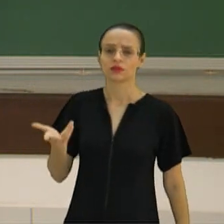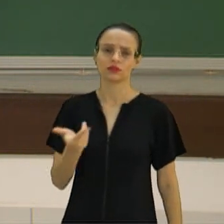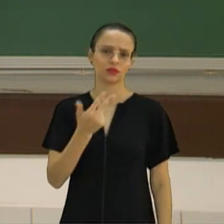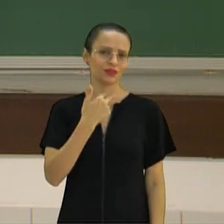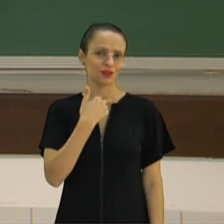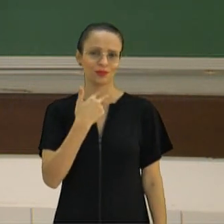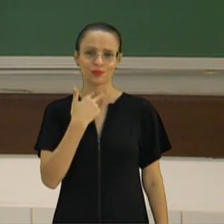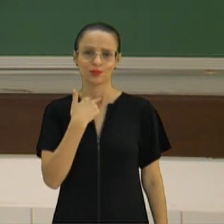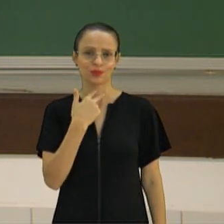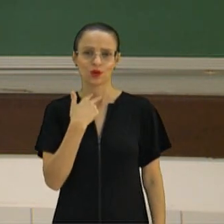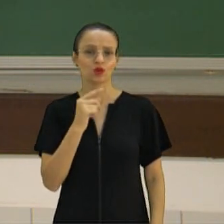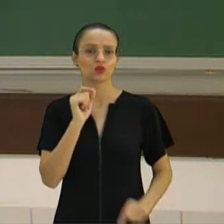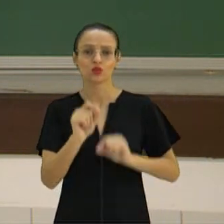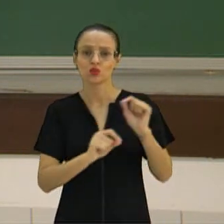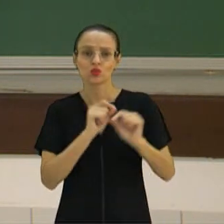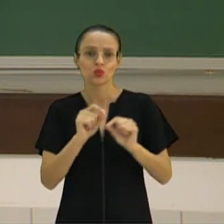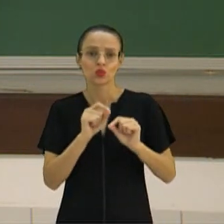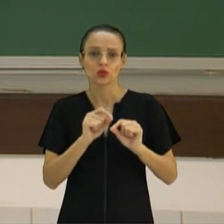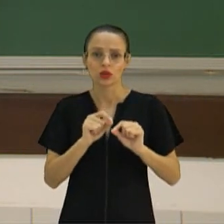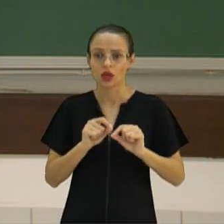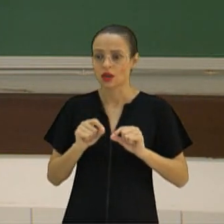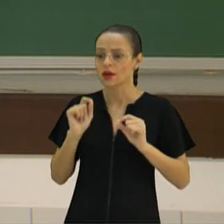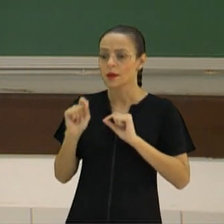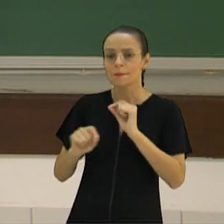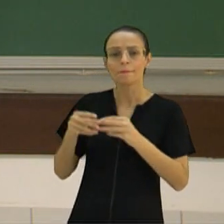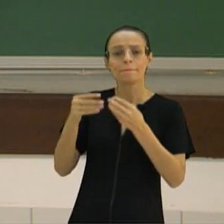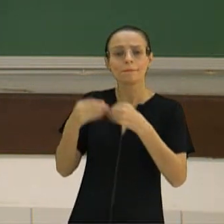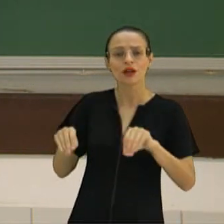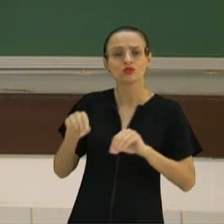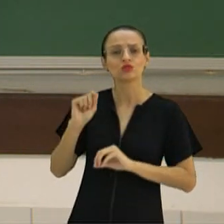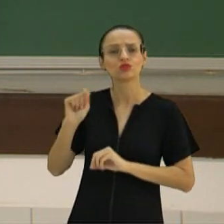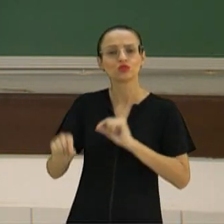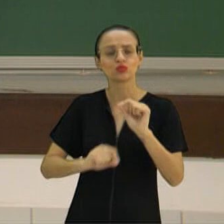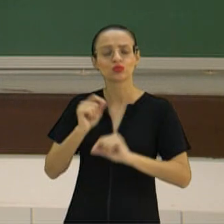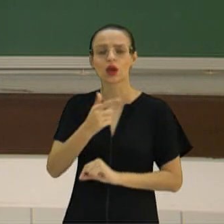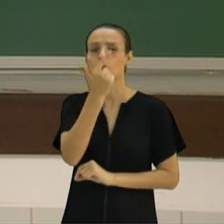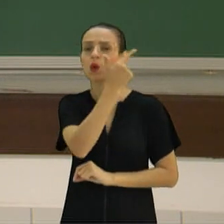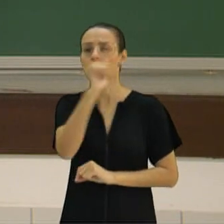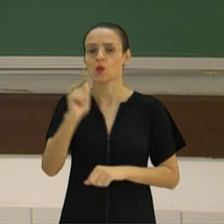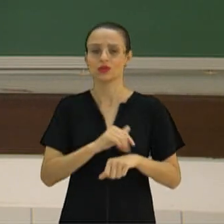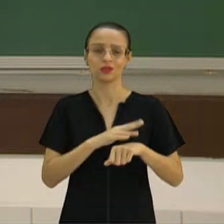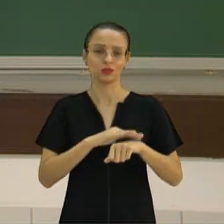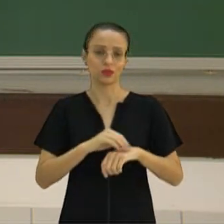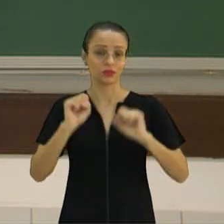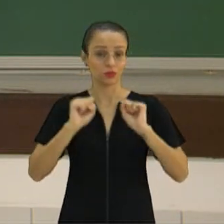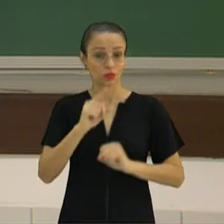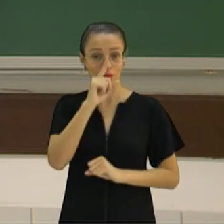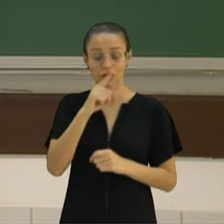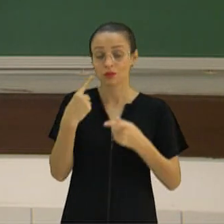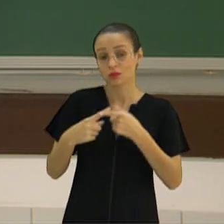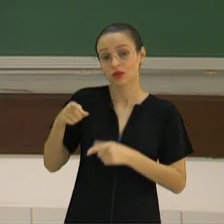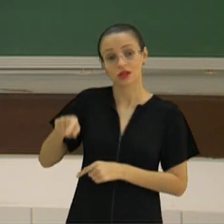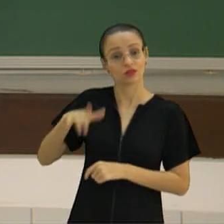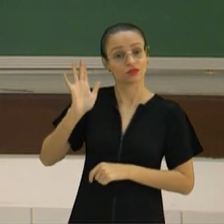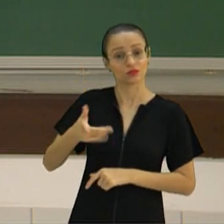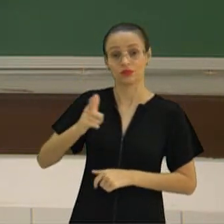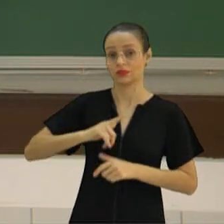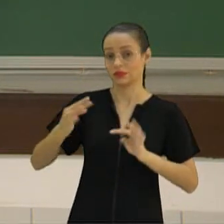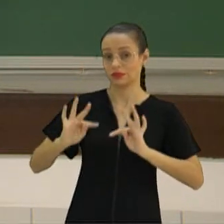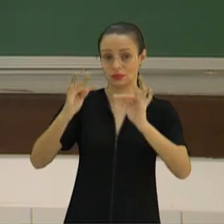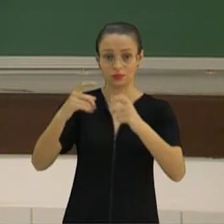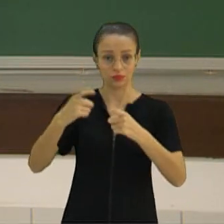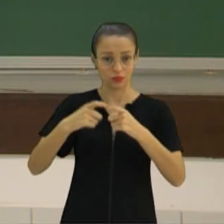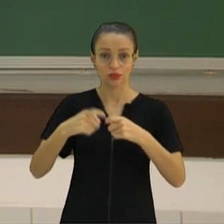pode ser de nenhuma forma contaminado, ele não pode estar exposto a nenhuma outra doença, porque ele já está em um tratamento